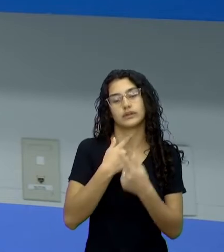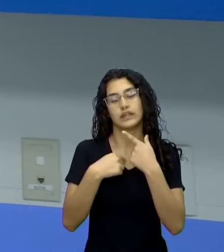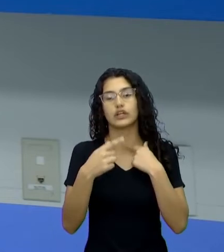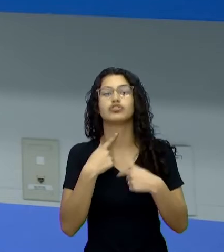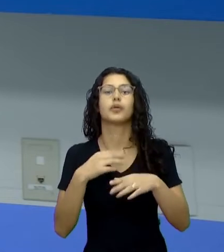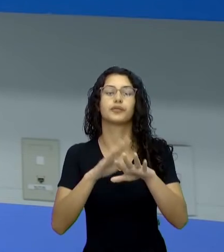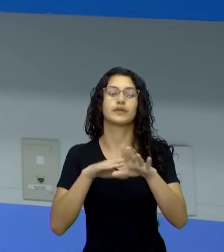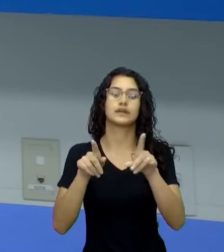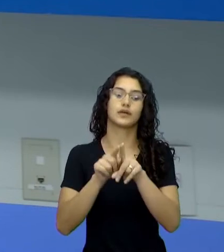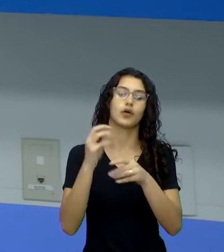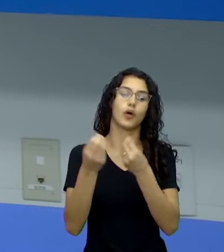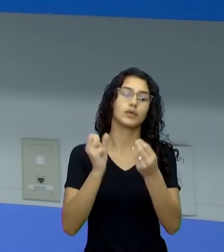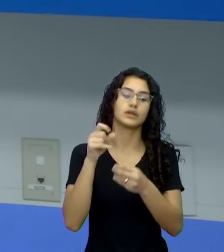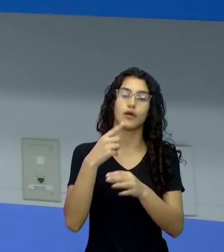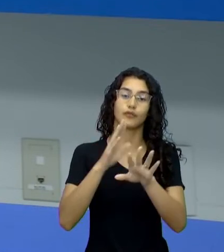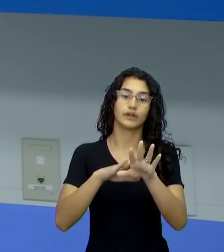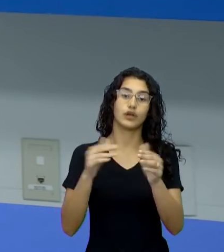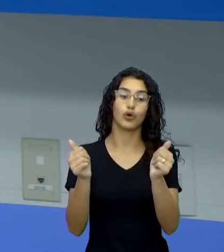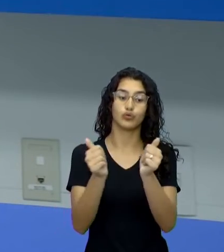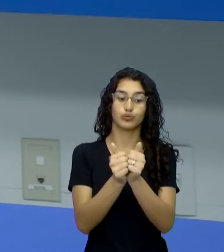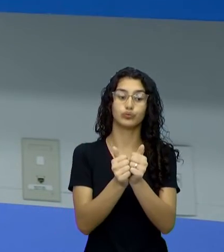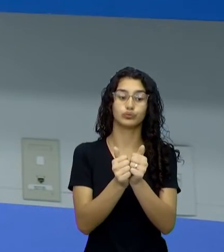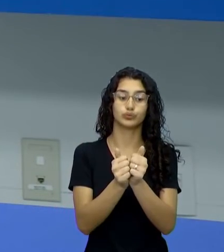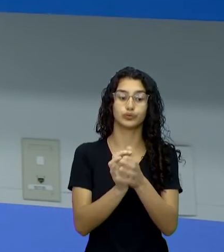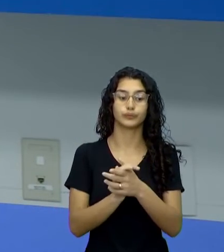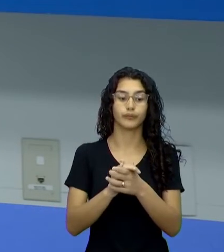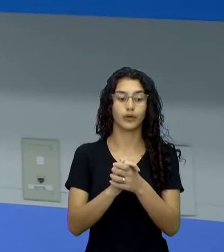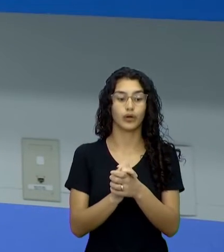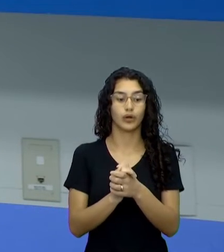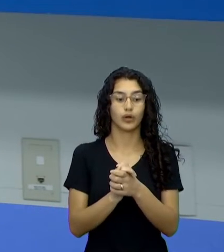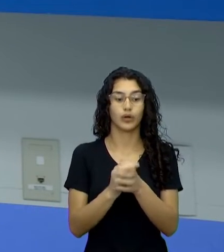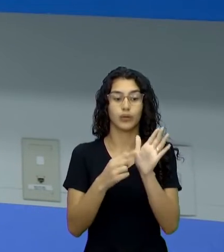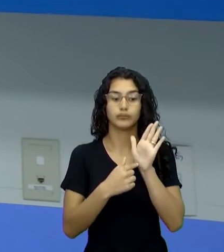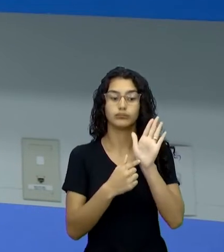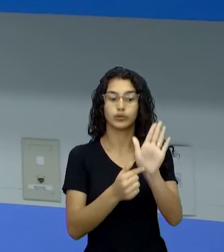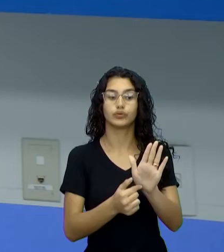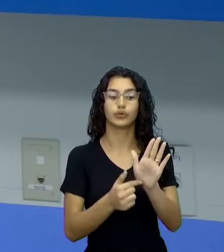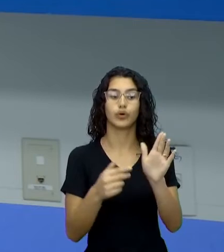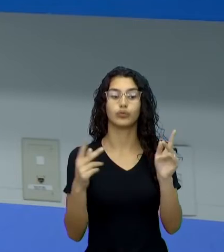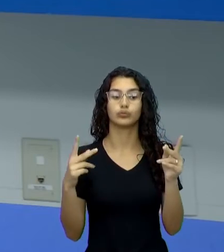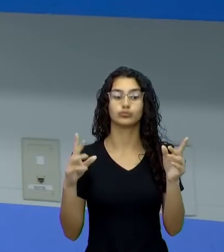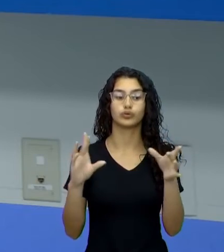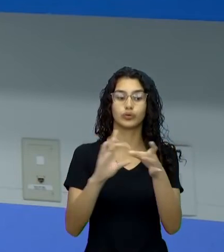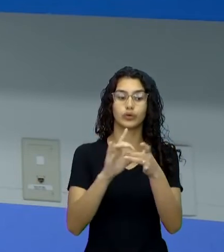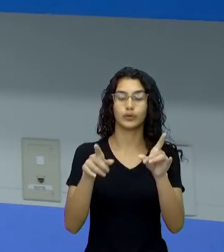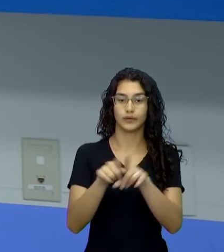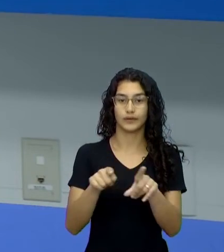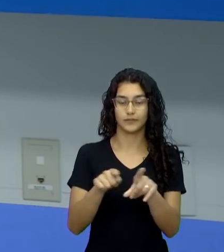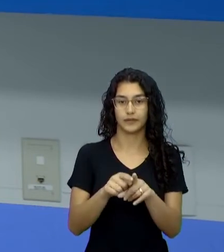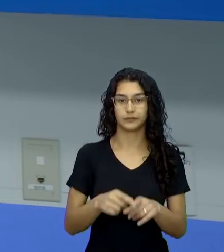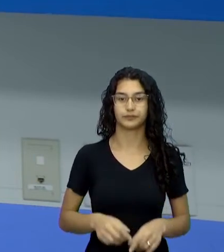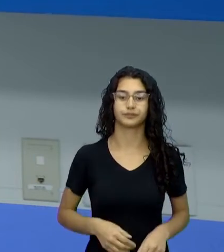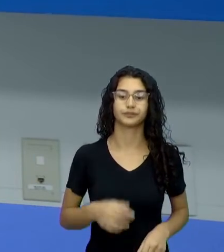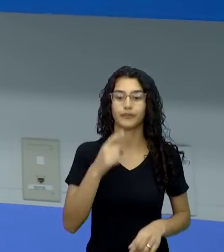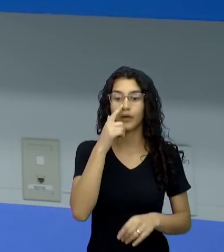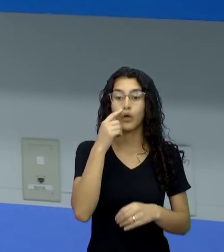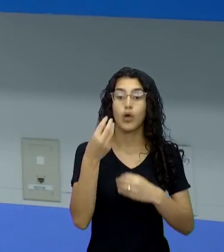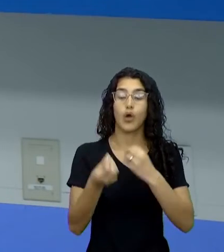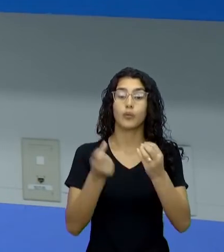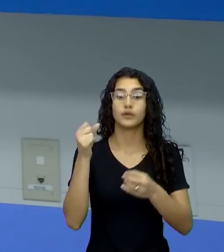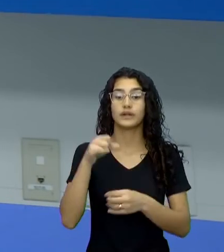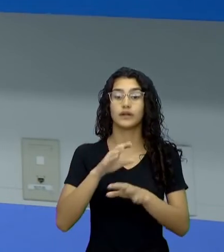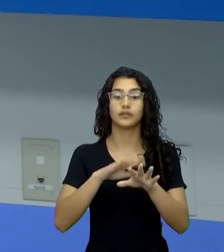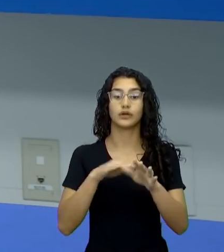como se nós não fizéssemos parte do disso que o levr subsumir sobre o termo animalidade né como se não